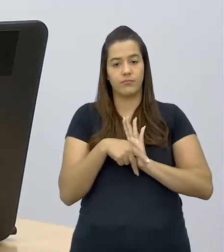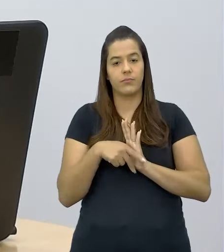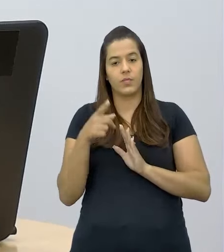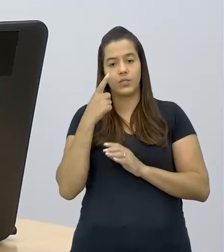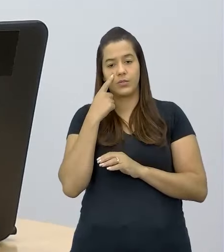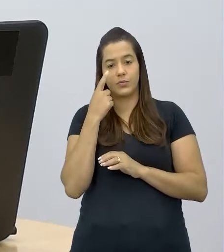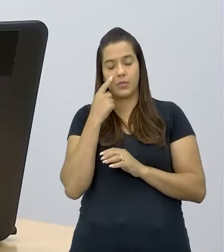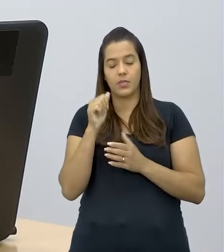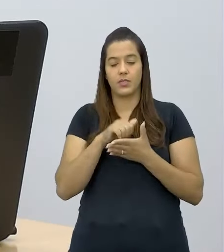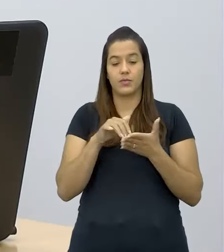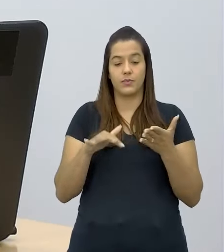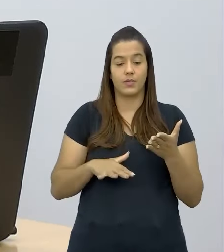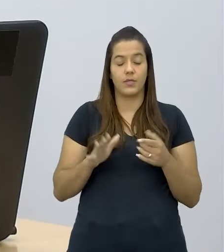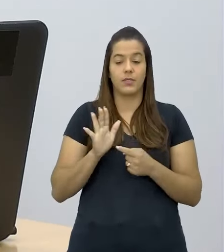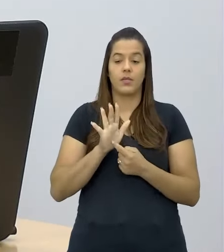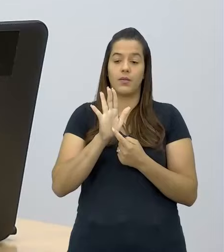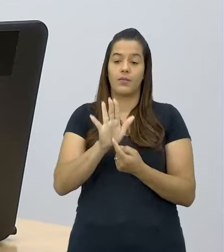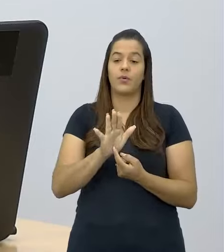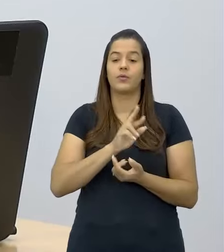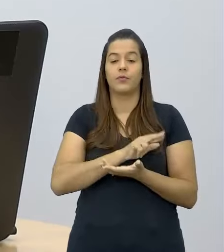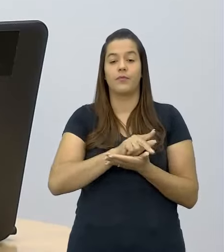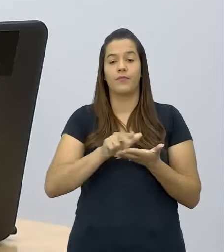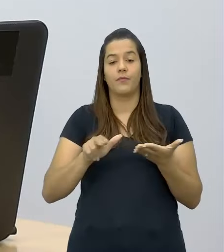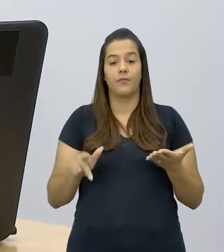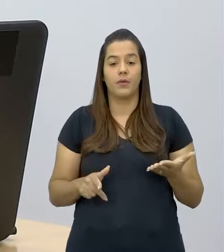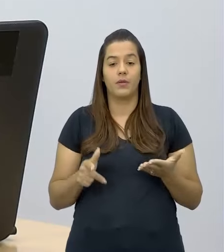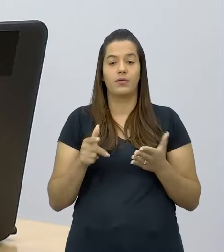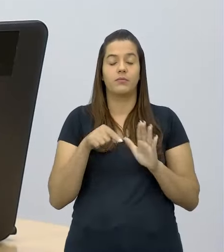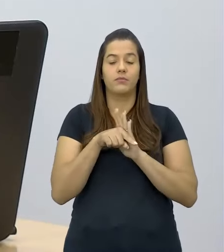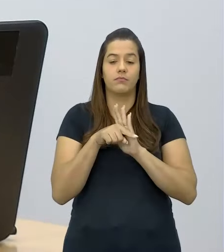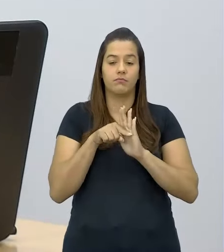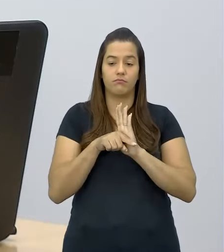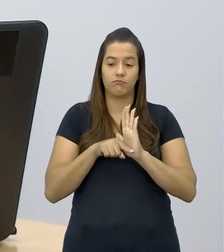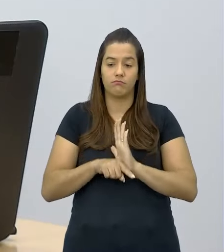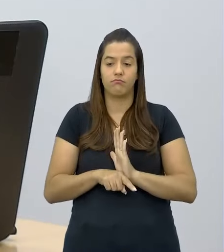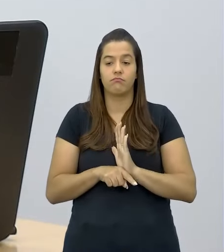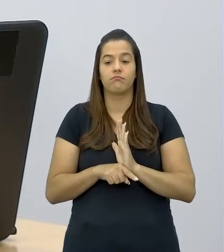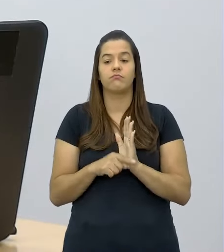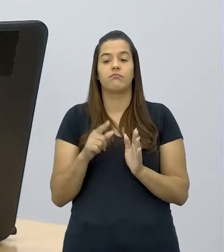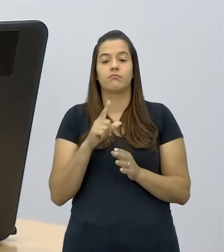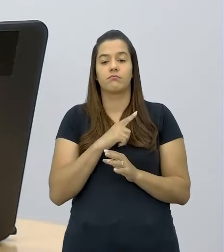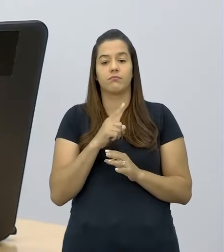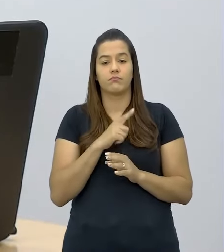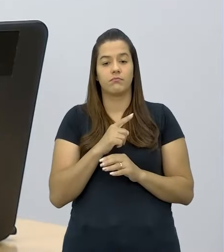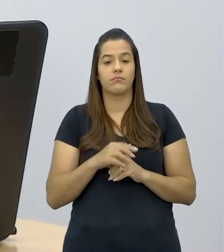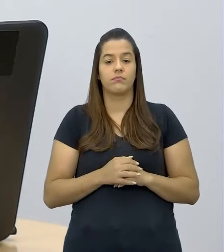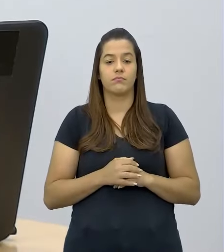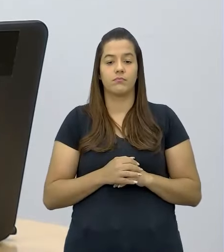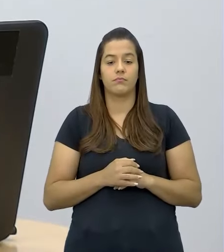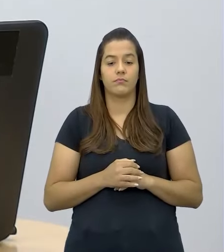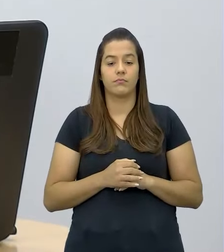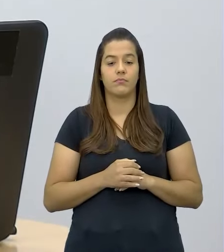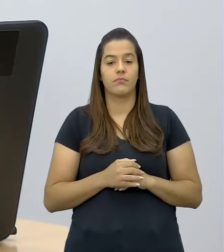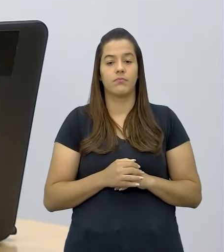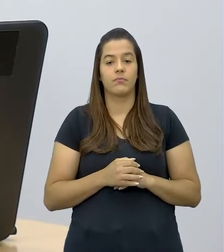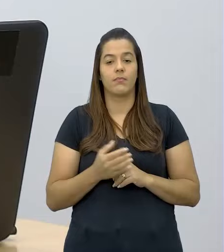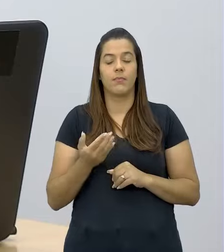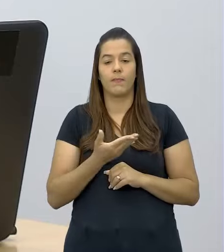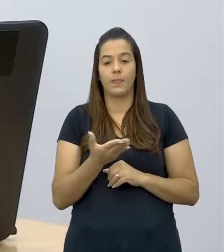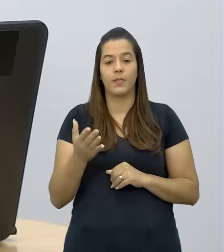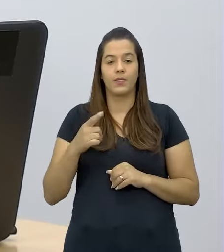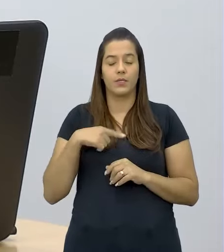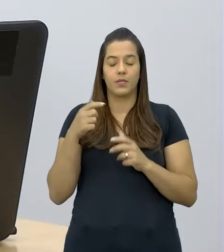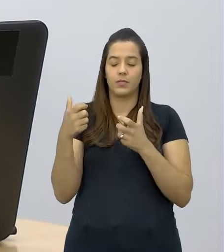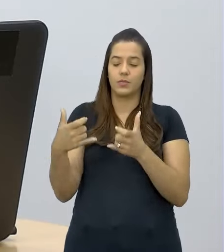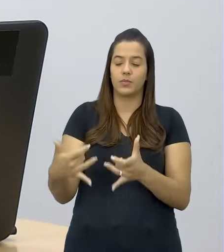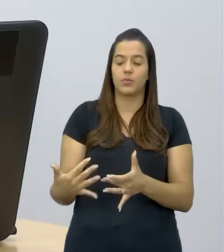vê que a atividade ela traz uma série de pesquisas, né? Inclusive, né, não está descrito